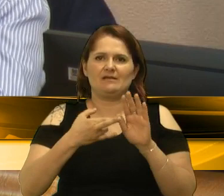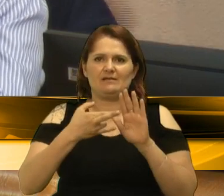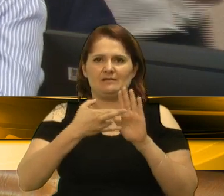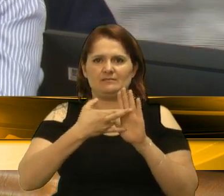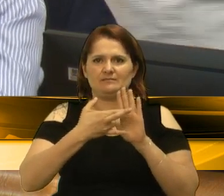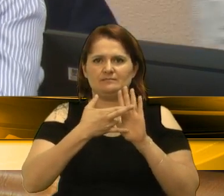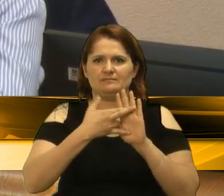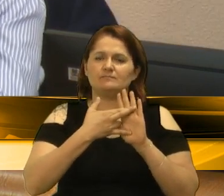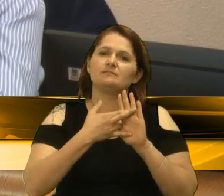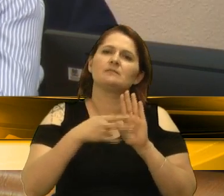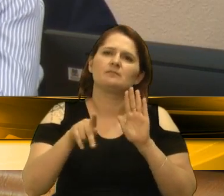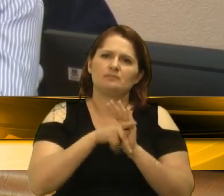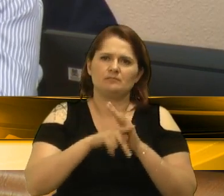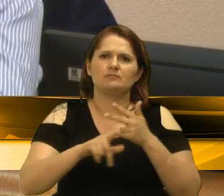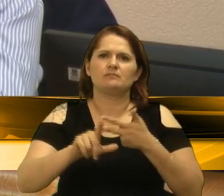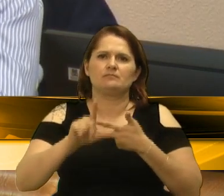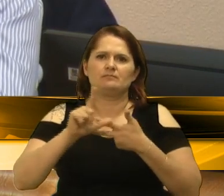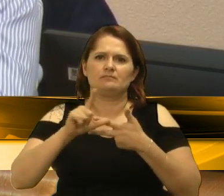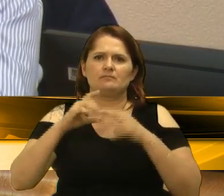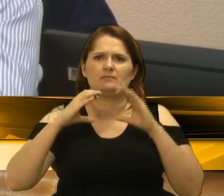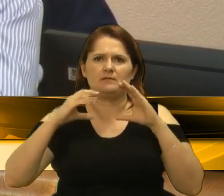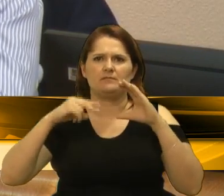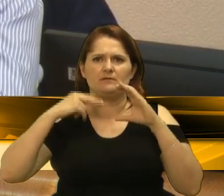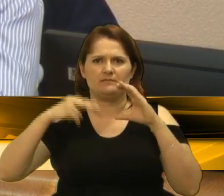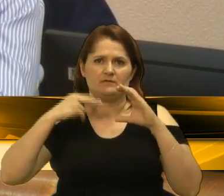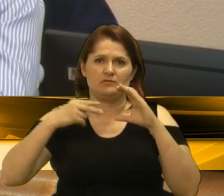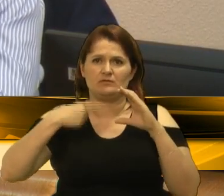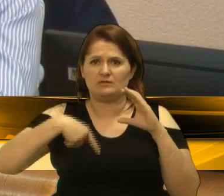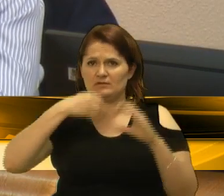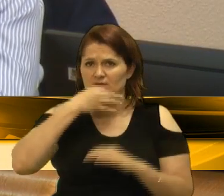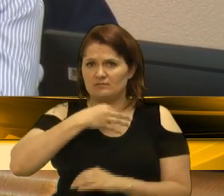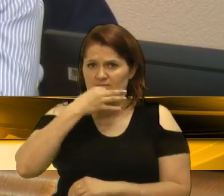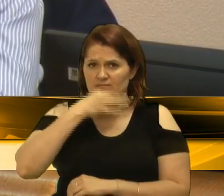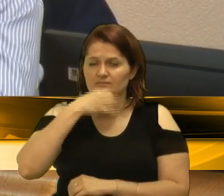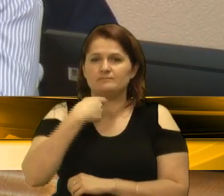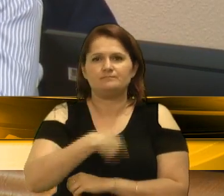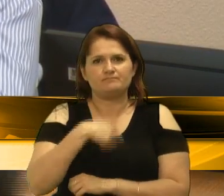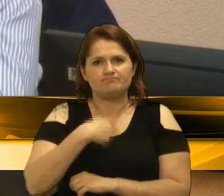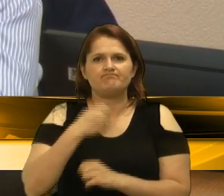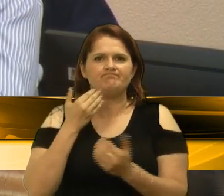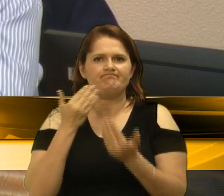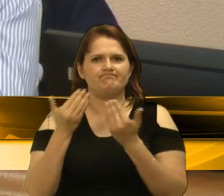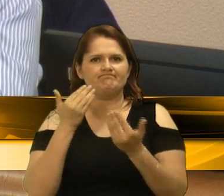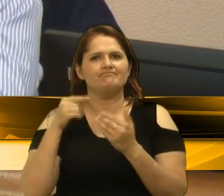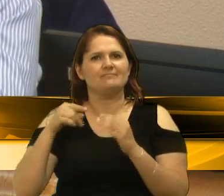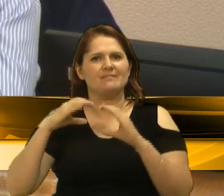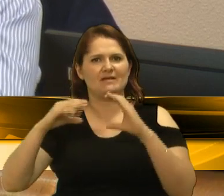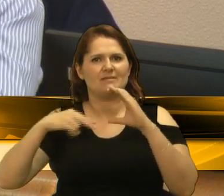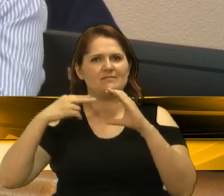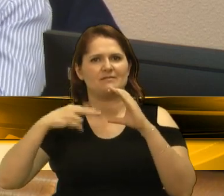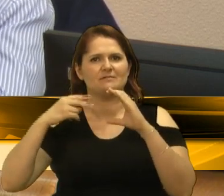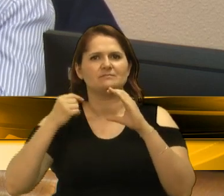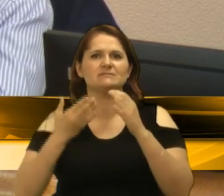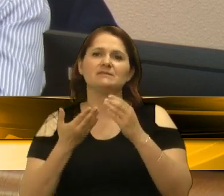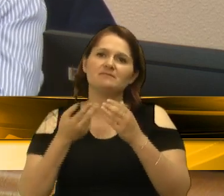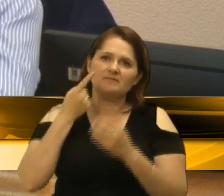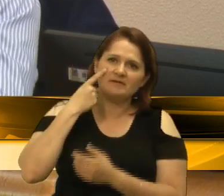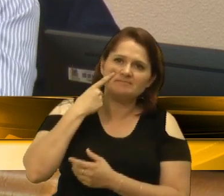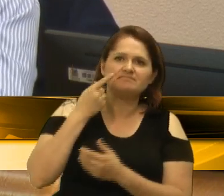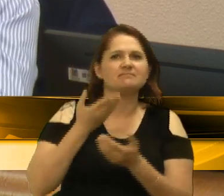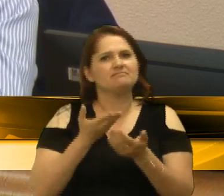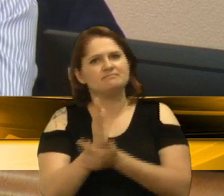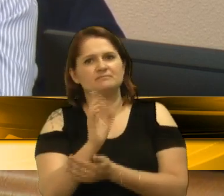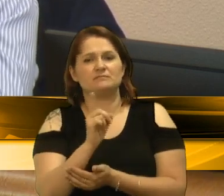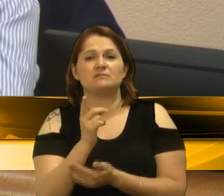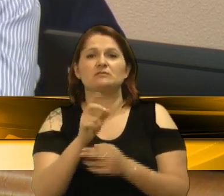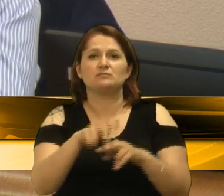Casa Legislativa de Caxias do Sul, essa análise deve ser procedida pela Câmara. O IGAM permanece à disposição, assinam